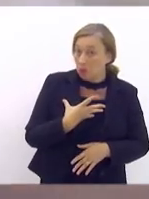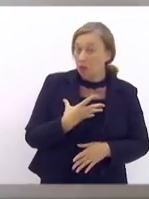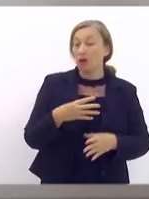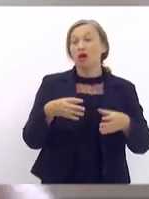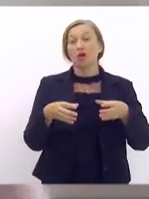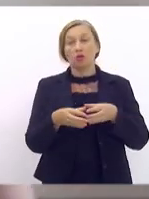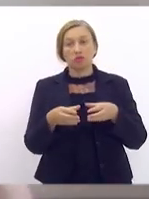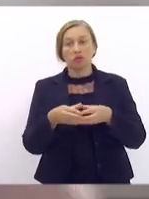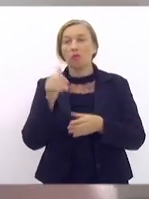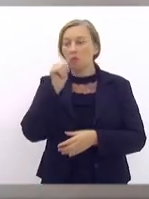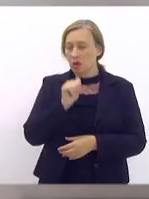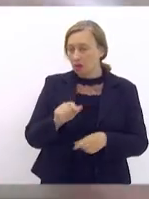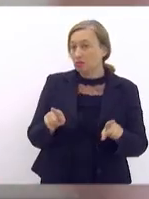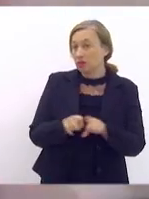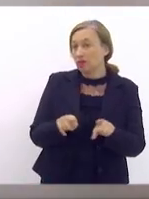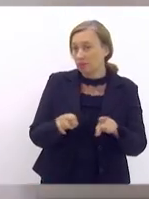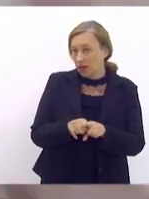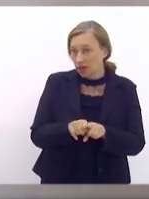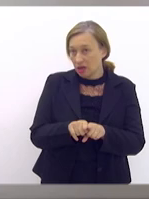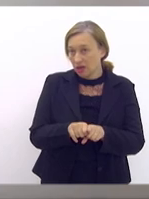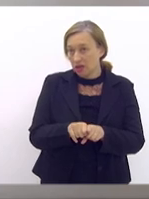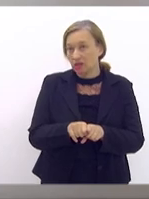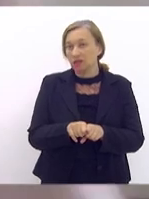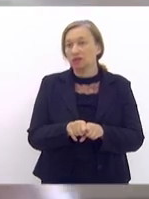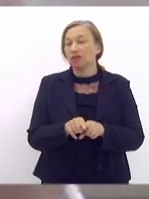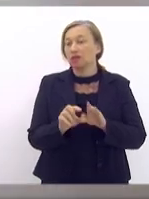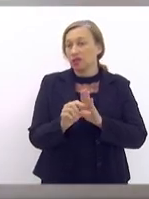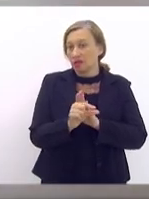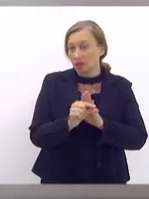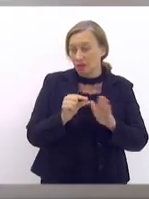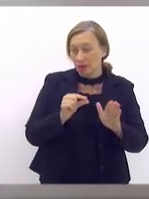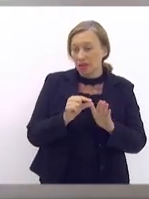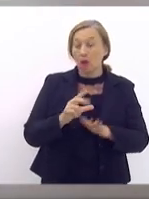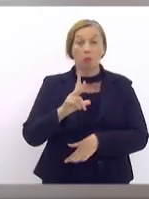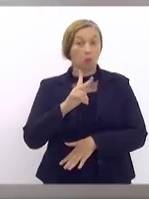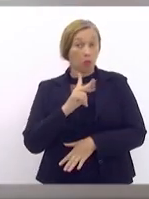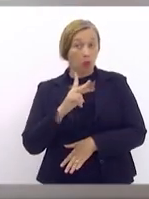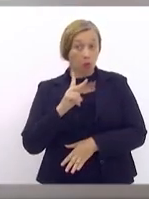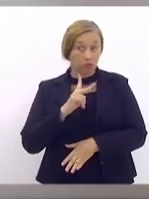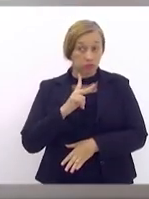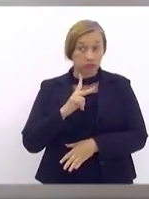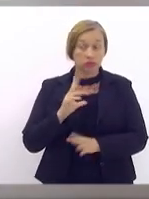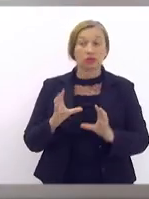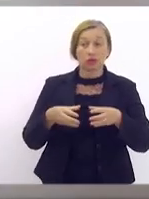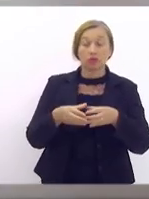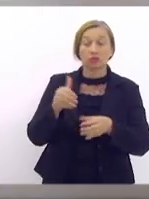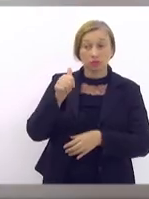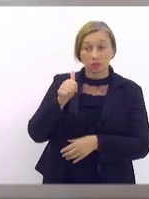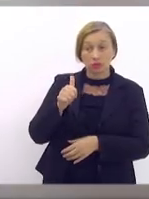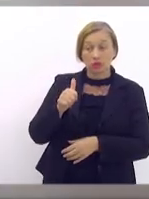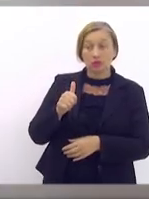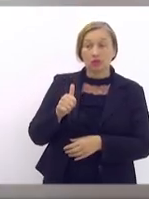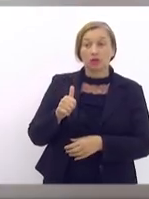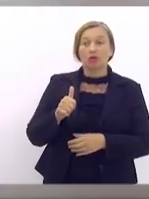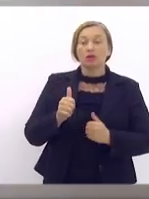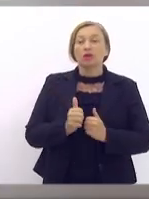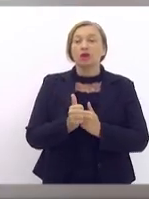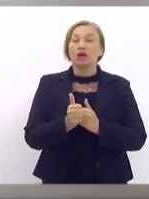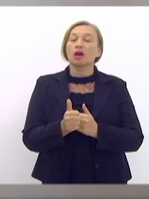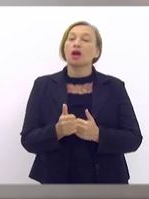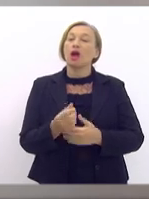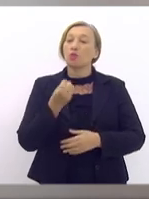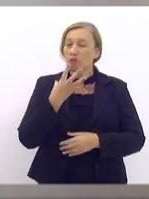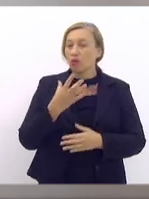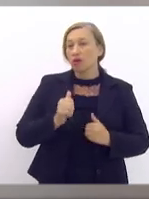também da mulher deve ter lá uma fase de emendas próprias da comissão, que também é um bom caminho. Nós, por exemplo, já aprovamos